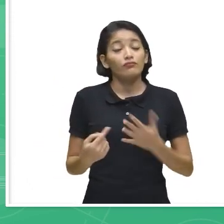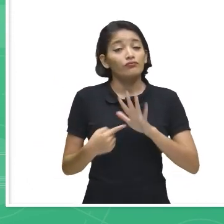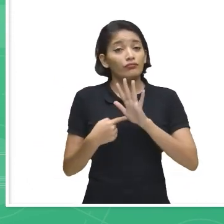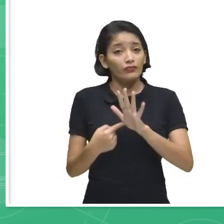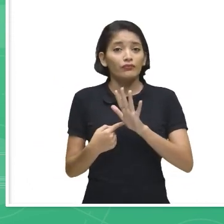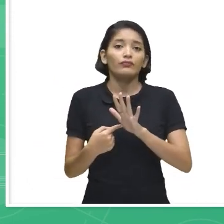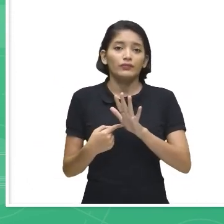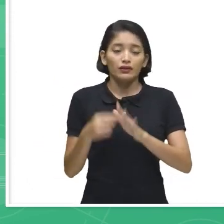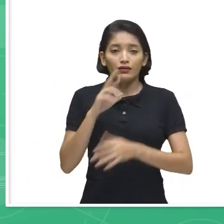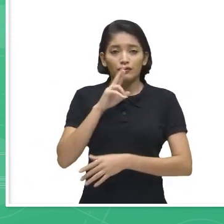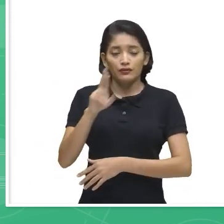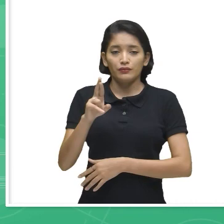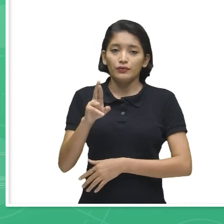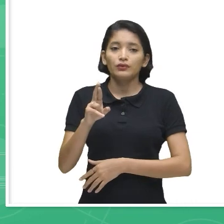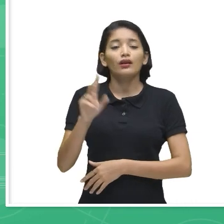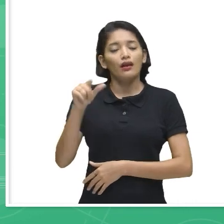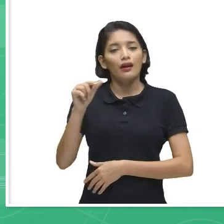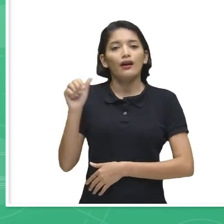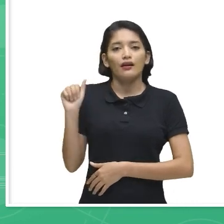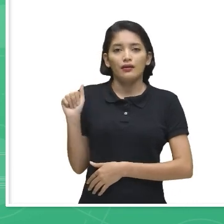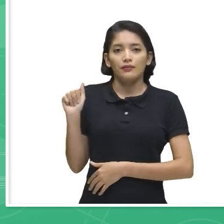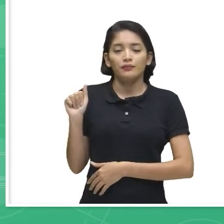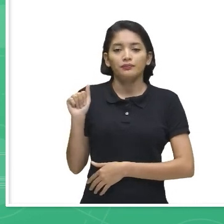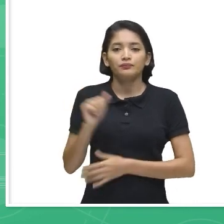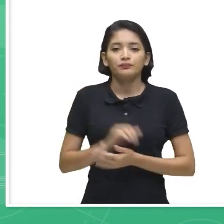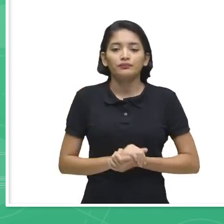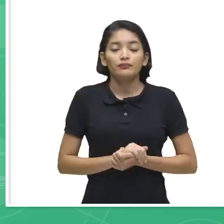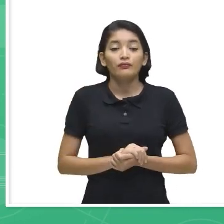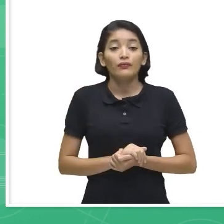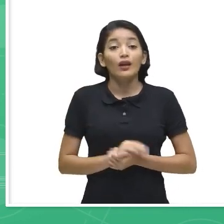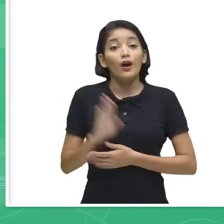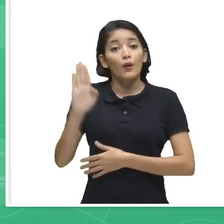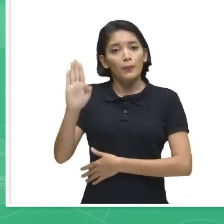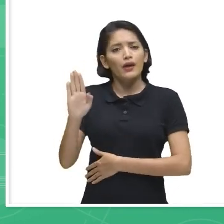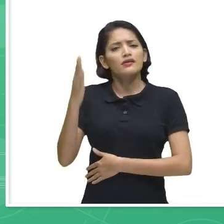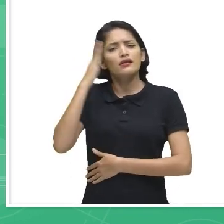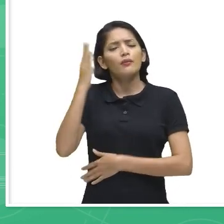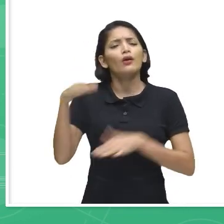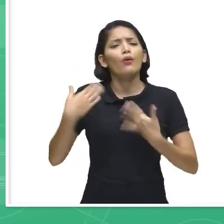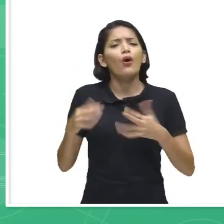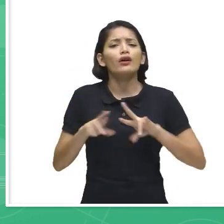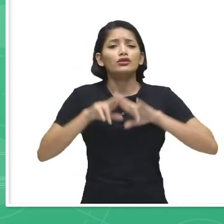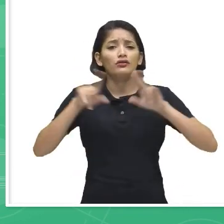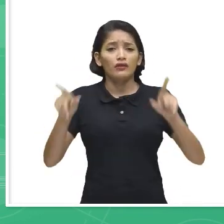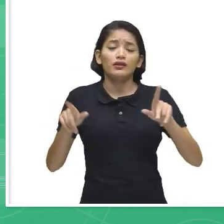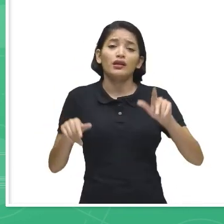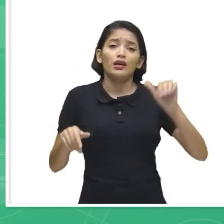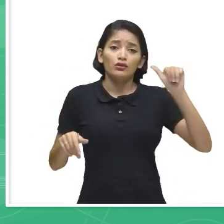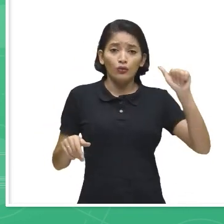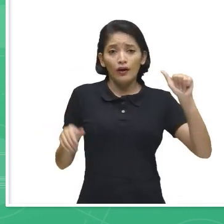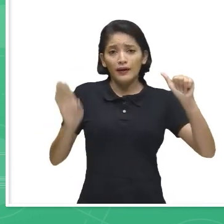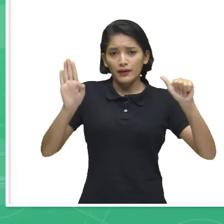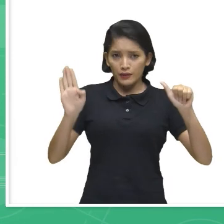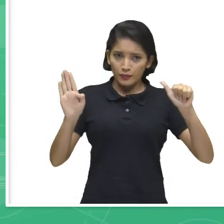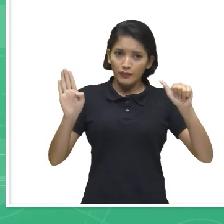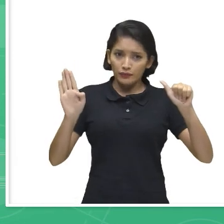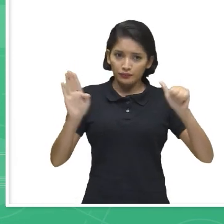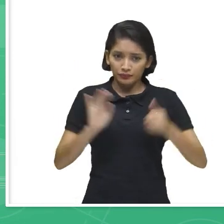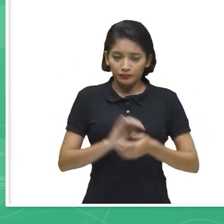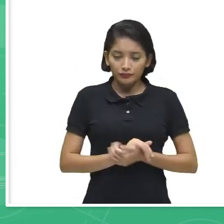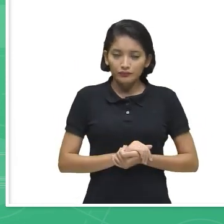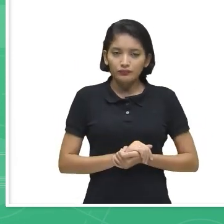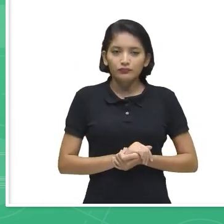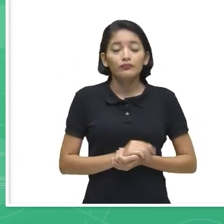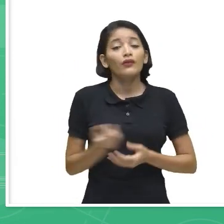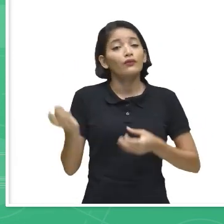no gabarito. Essa é a letra A. Na letra B, ele quer a diferença de potencial VA menos VB entre as superfícies A e B. Então vamos